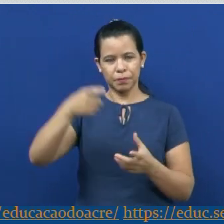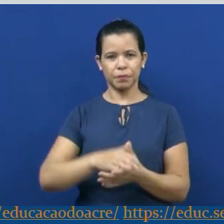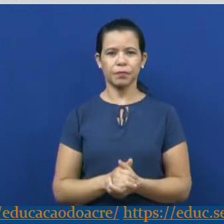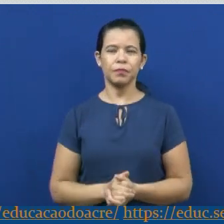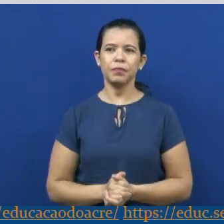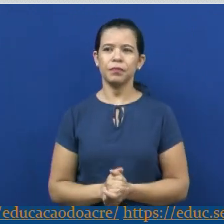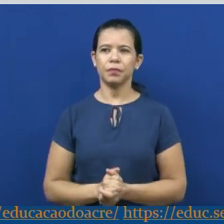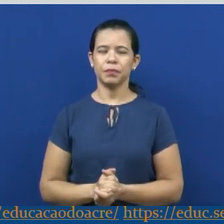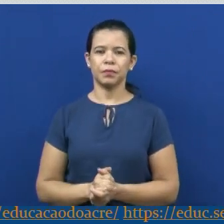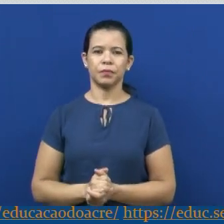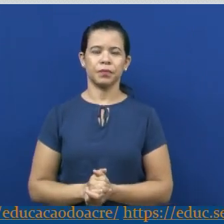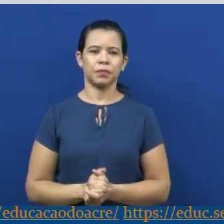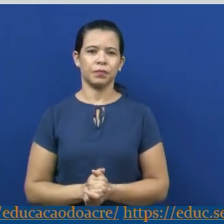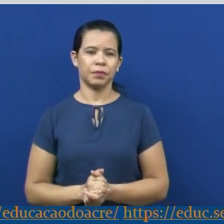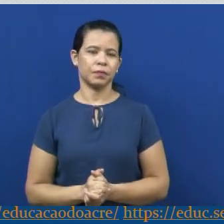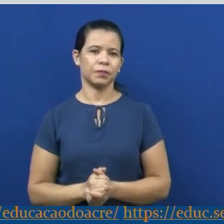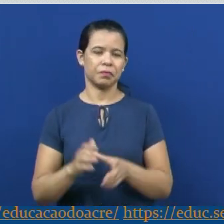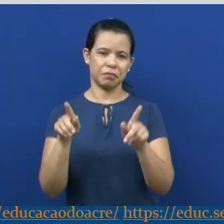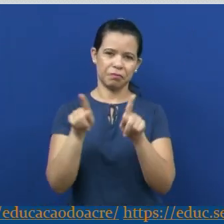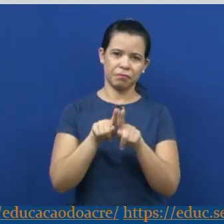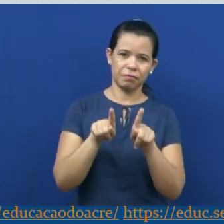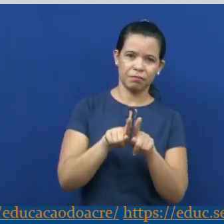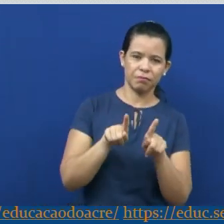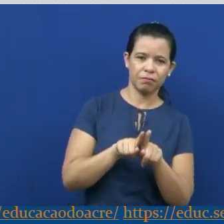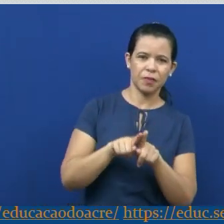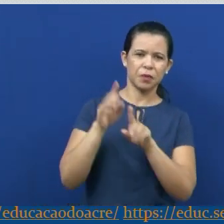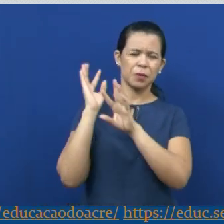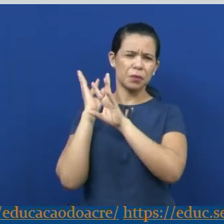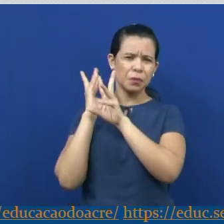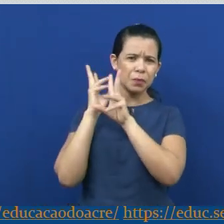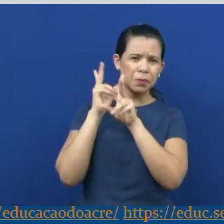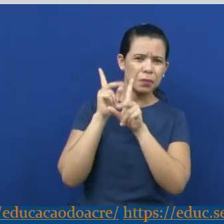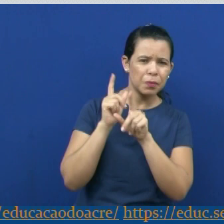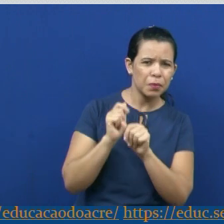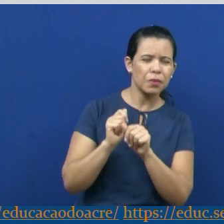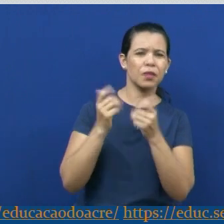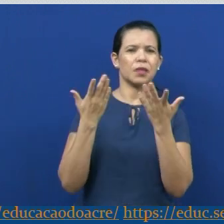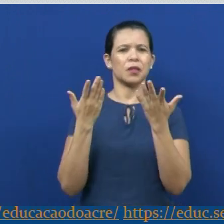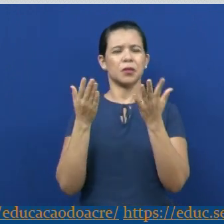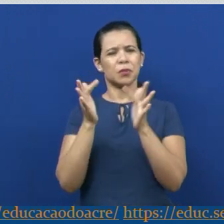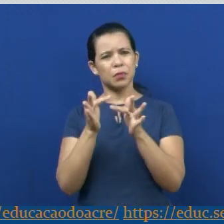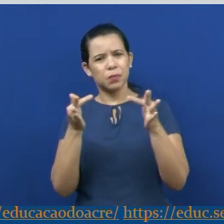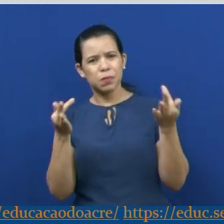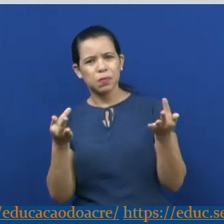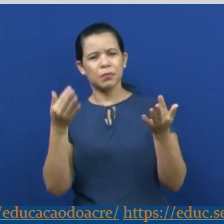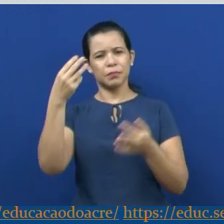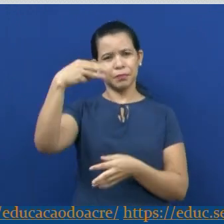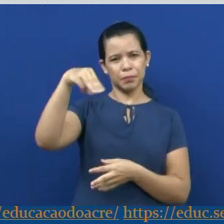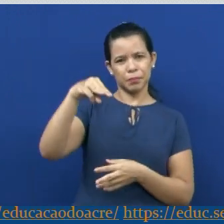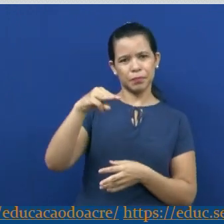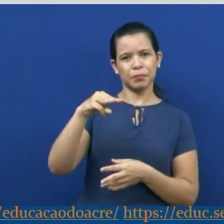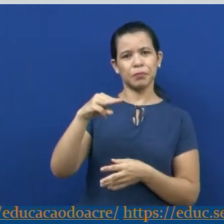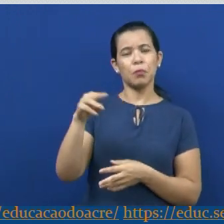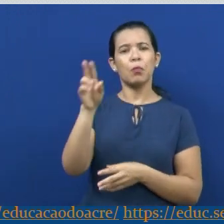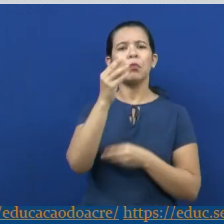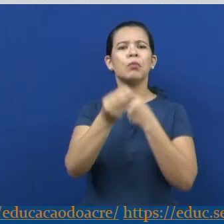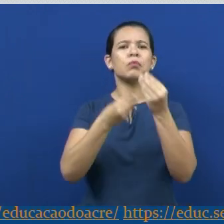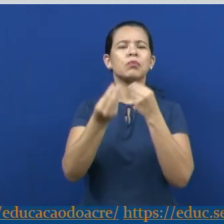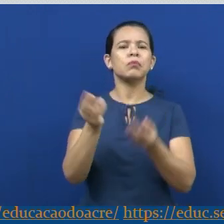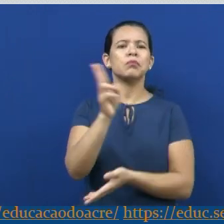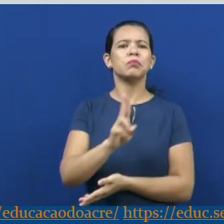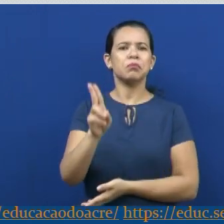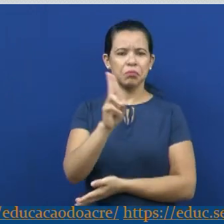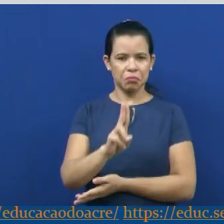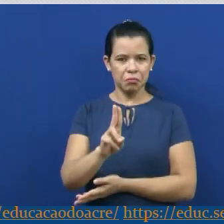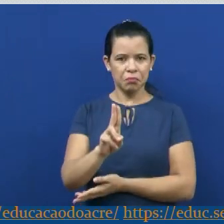Voltando a esses conceitos e a essas nomenclaturas da matemática, nós podemos ver isso na prática. Vamos